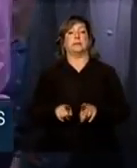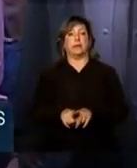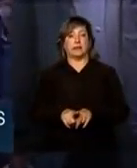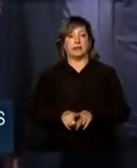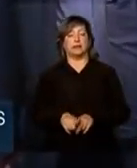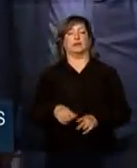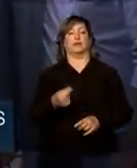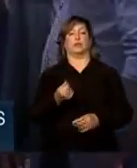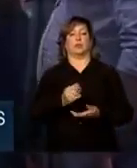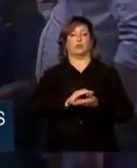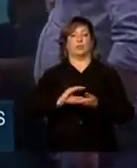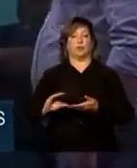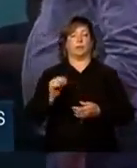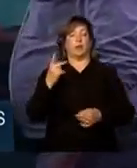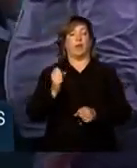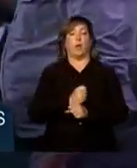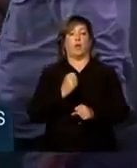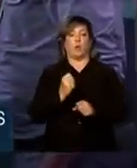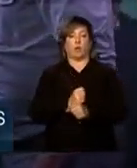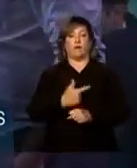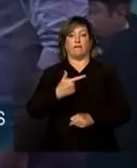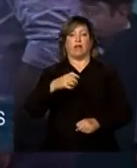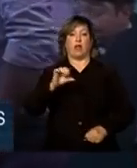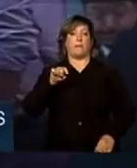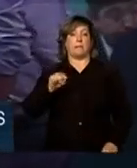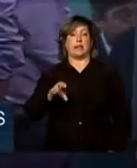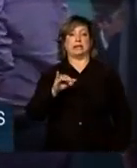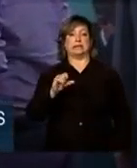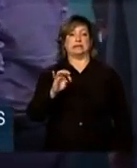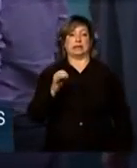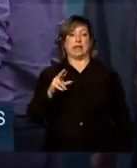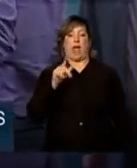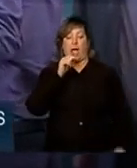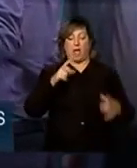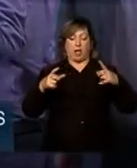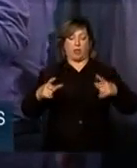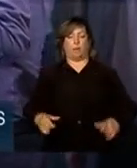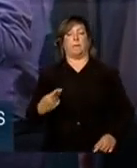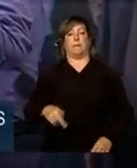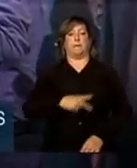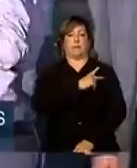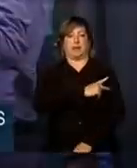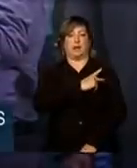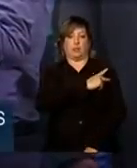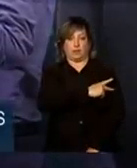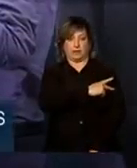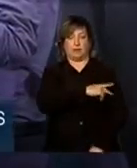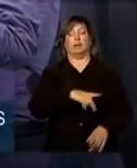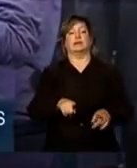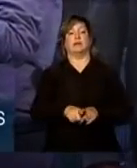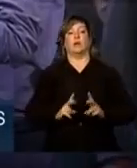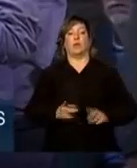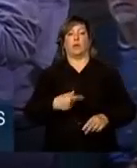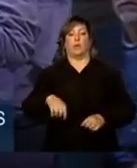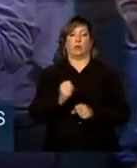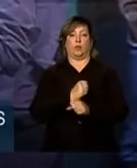recursos para a construção de 29 mil cisternas no Piauí. além da continuidade das obras